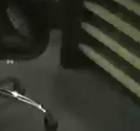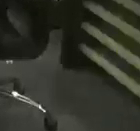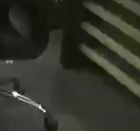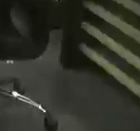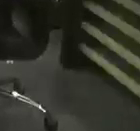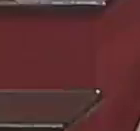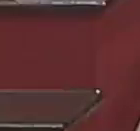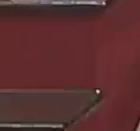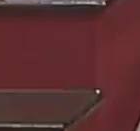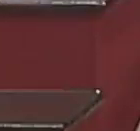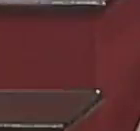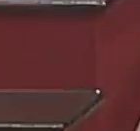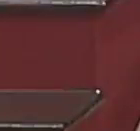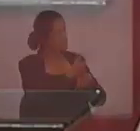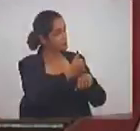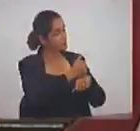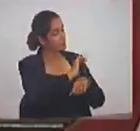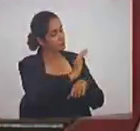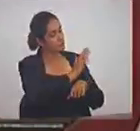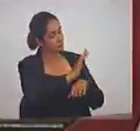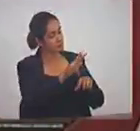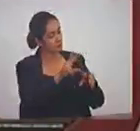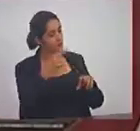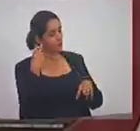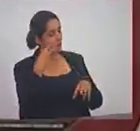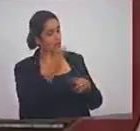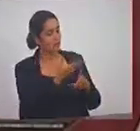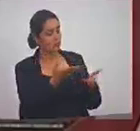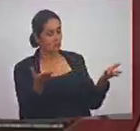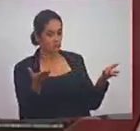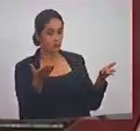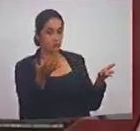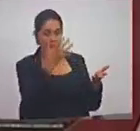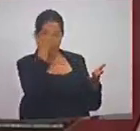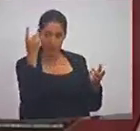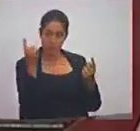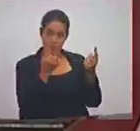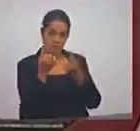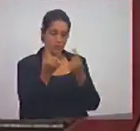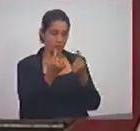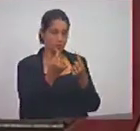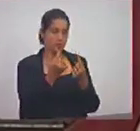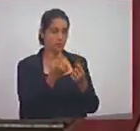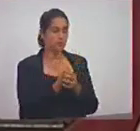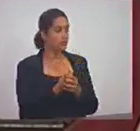Meu caro presidente, nobres vereadores, o público em geral, a imprensa, eu nem ia falar hoje, mas eu vou falar por dois